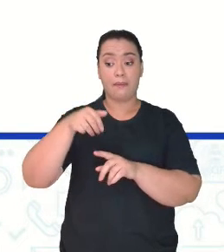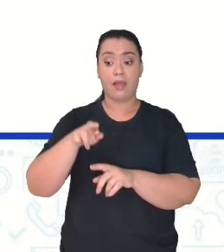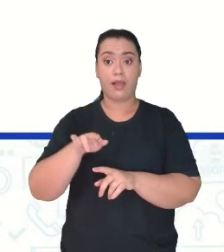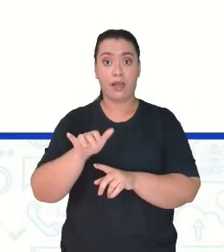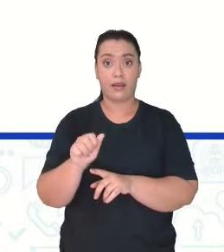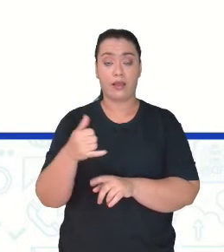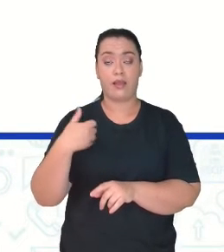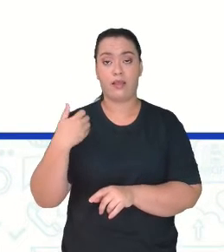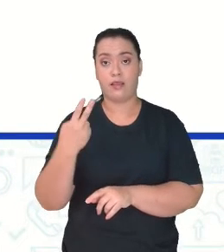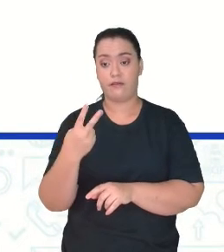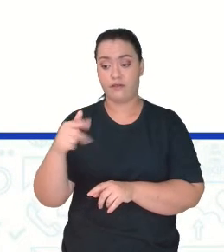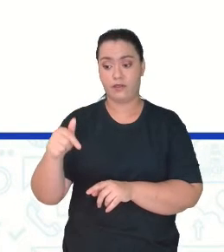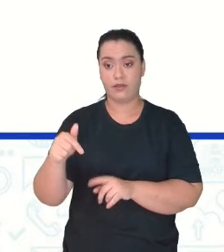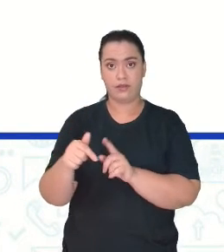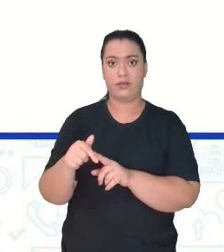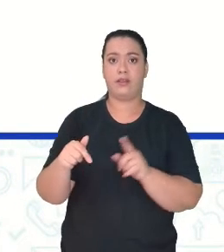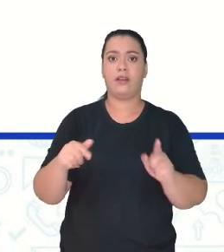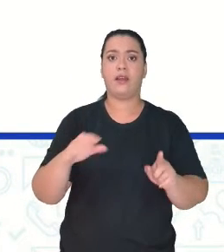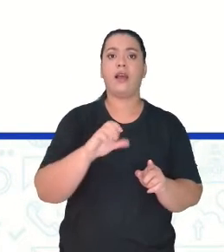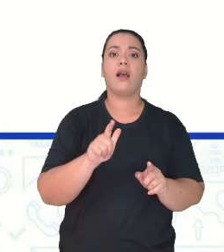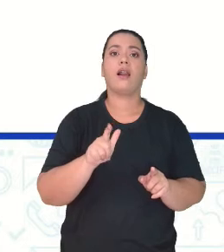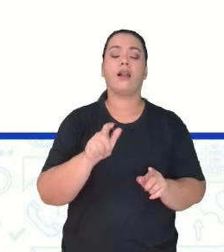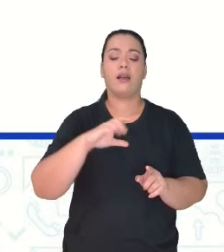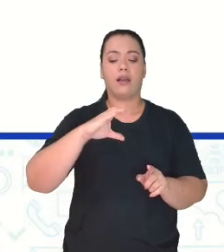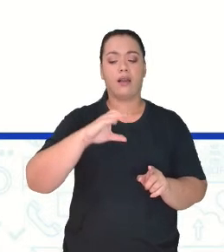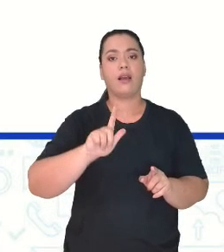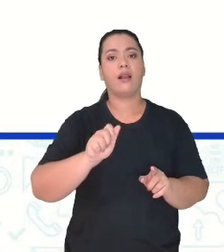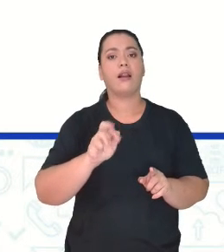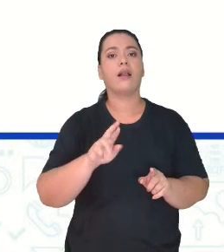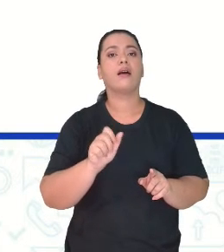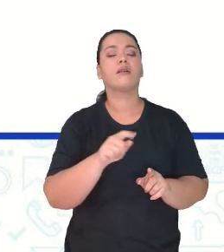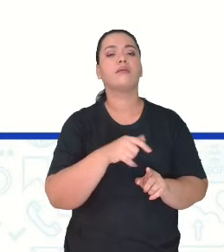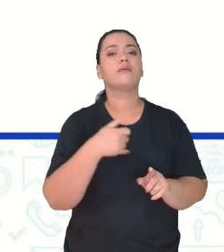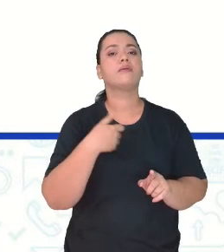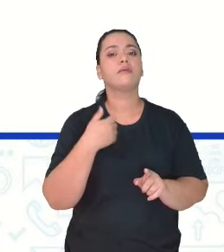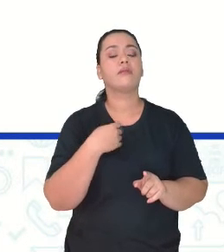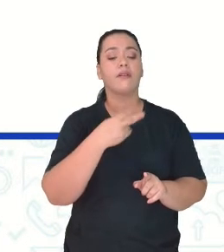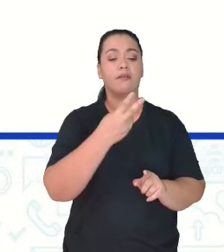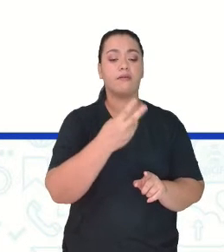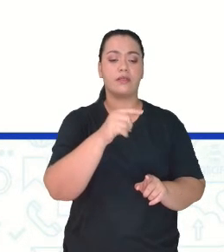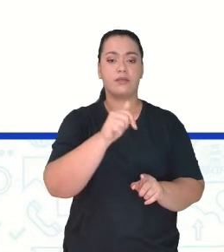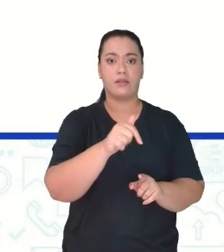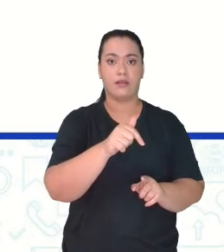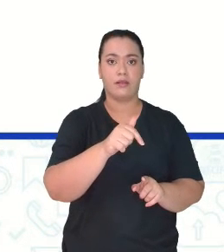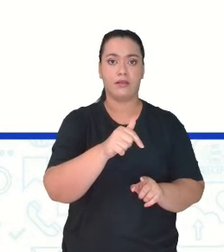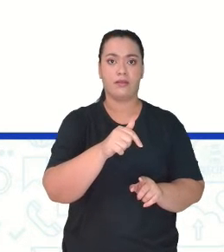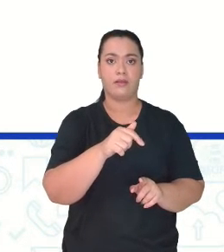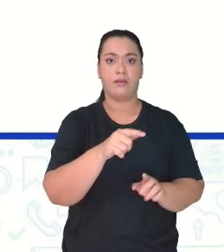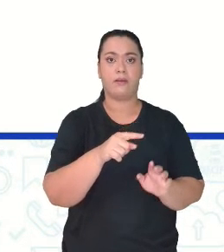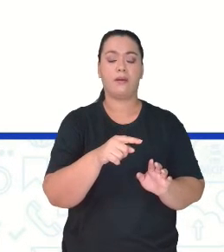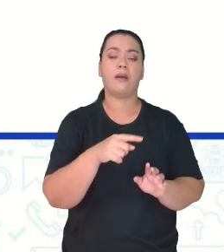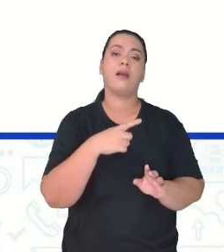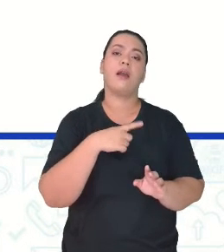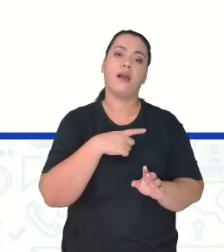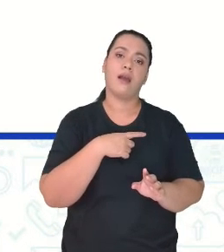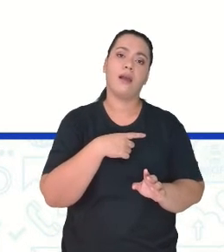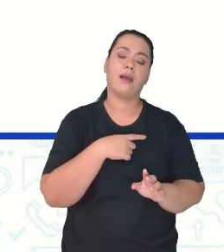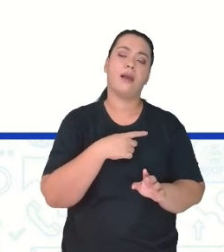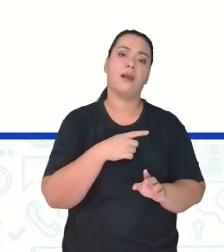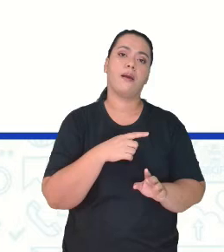27 anos, tá? Clara tem quantos anos? Clara tem 27 anos menos 8. Clara